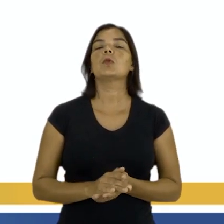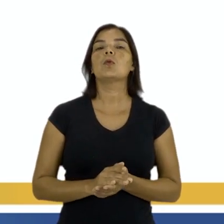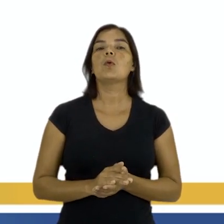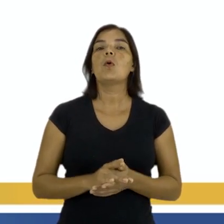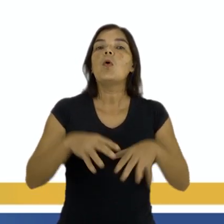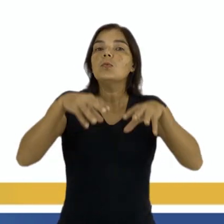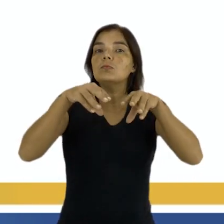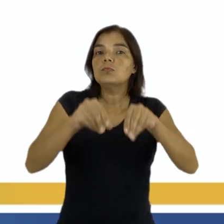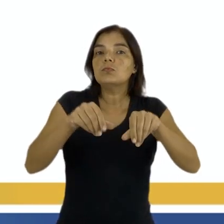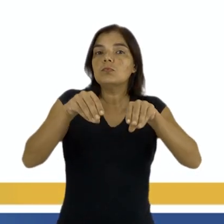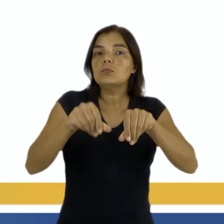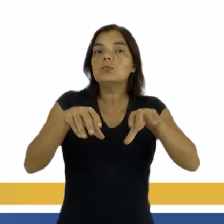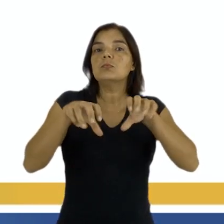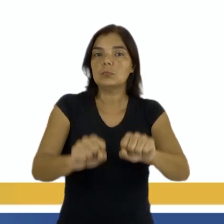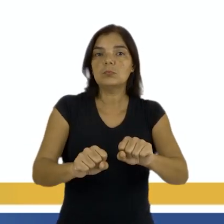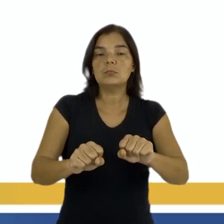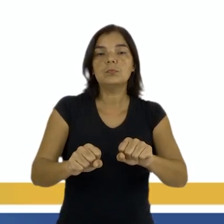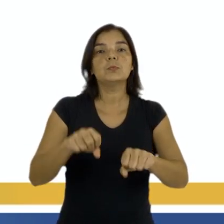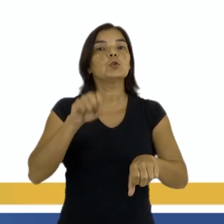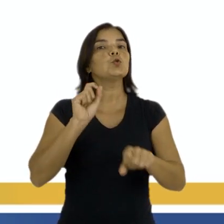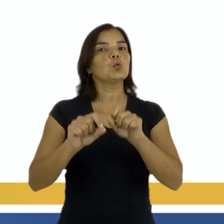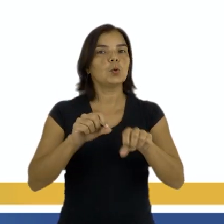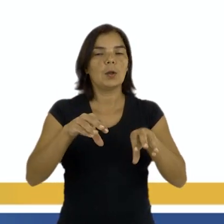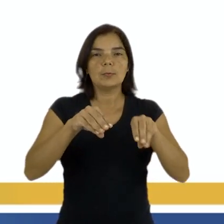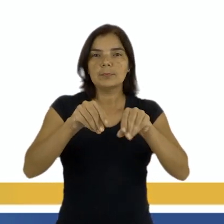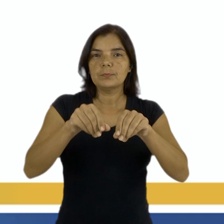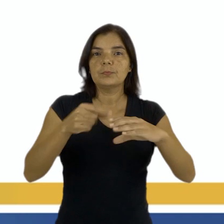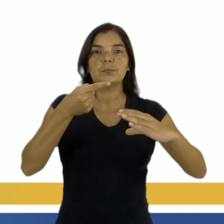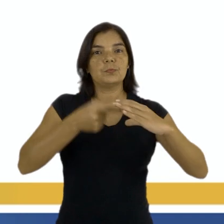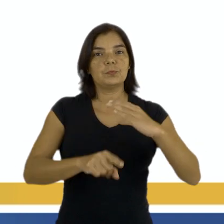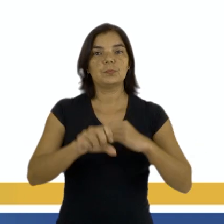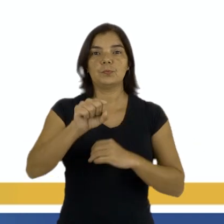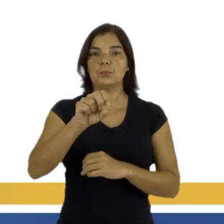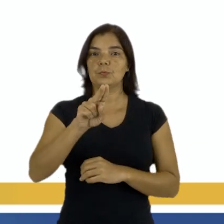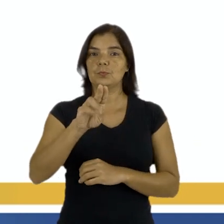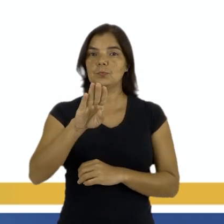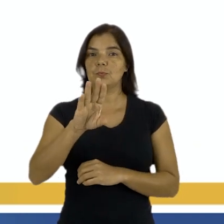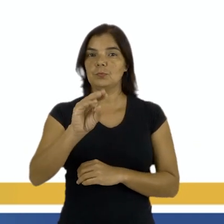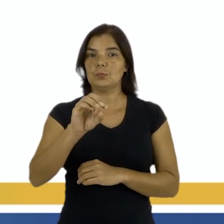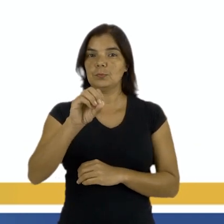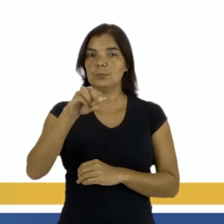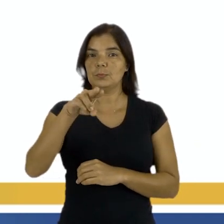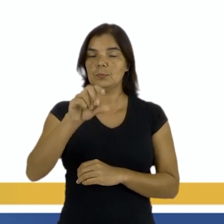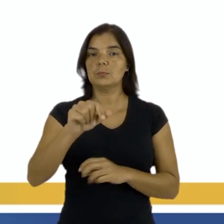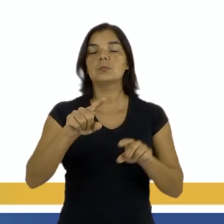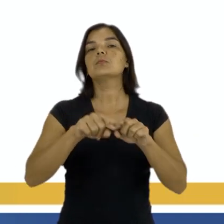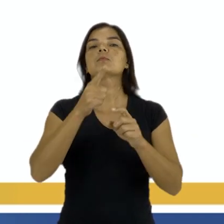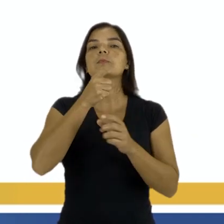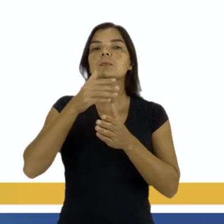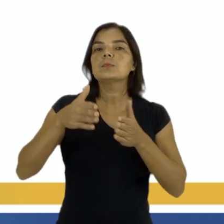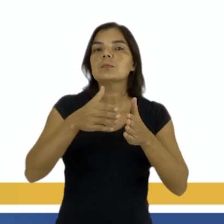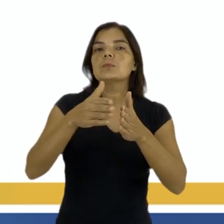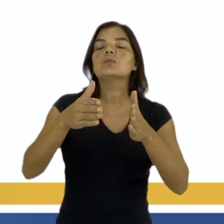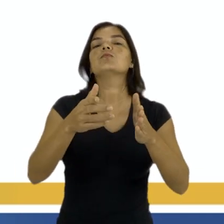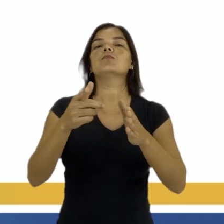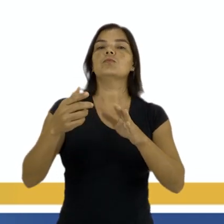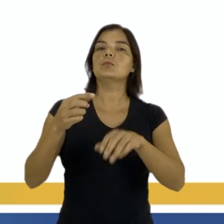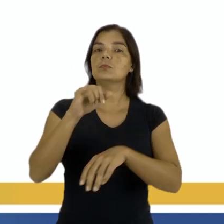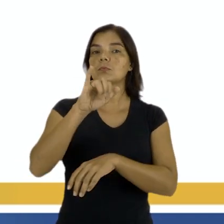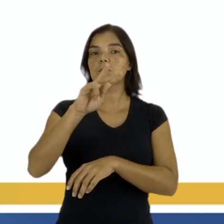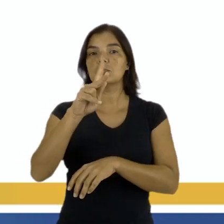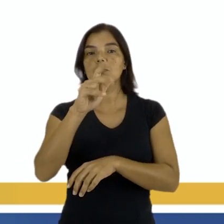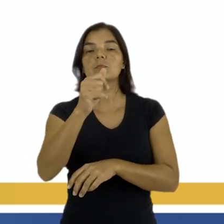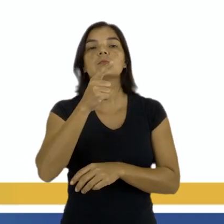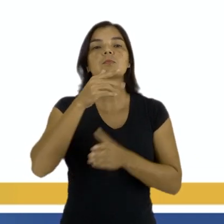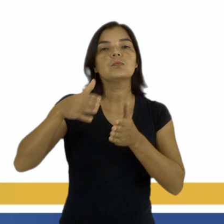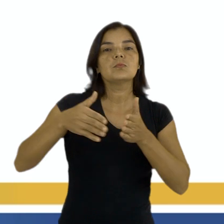território, ele se constitui do solo, do subsolo, das águas territoriais, as ilhas, os rios, os